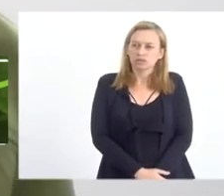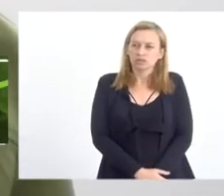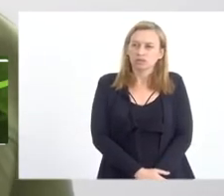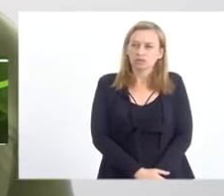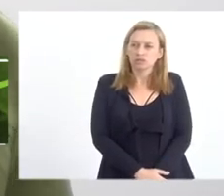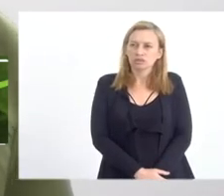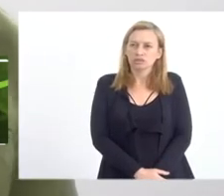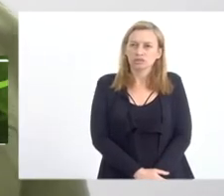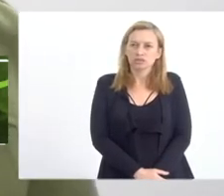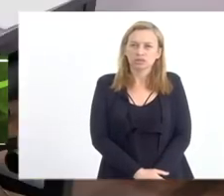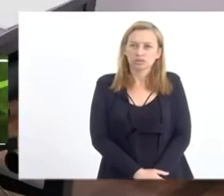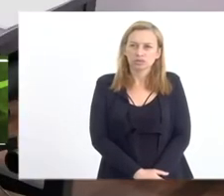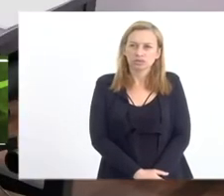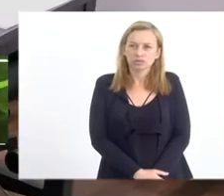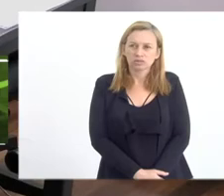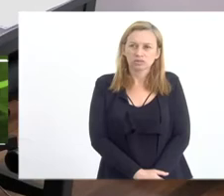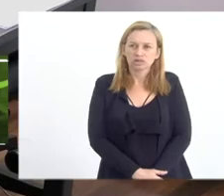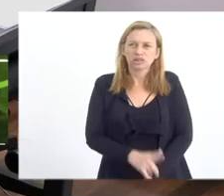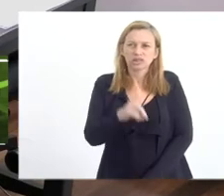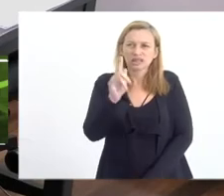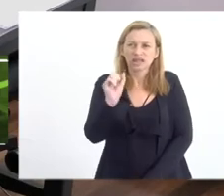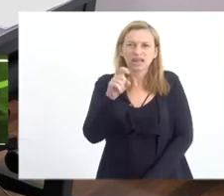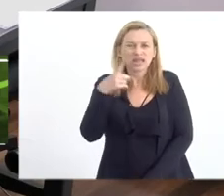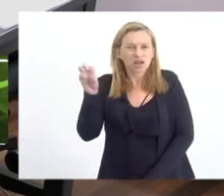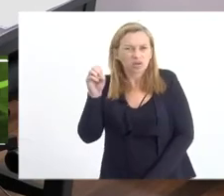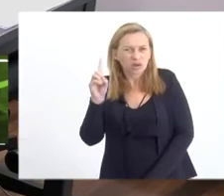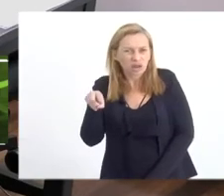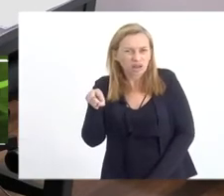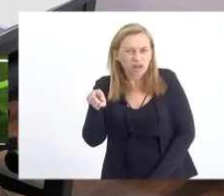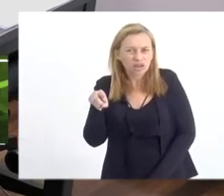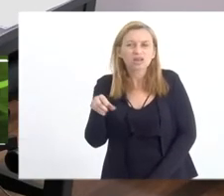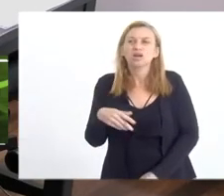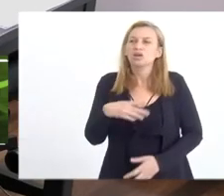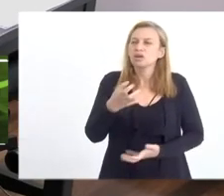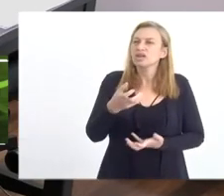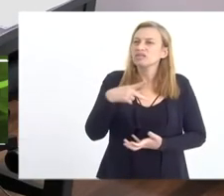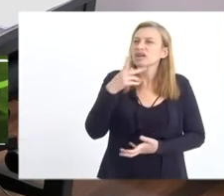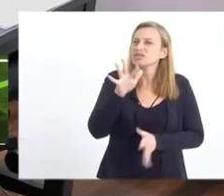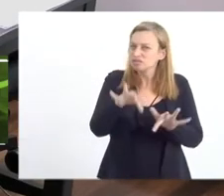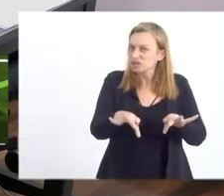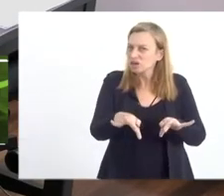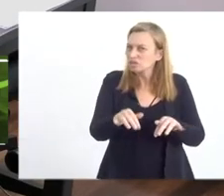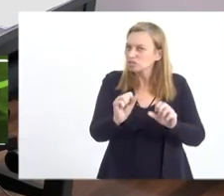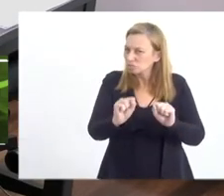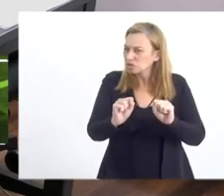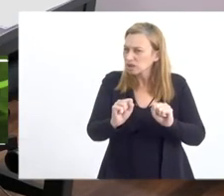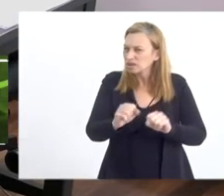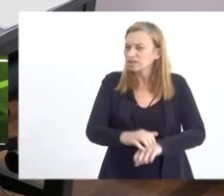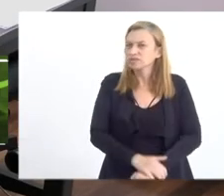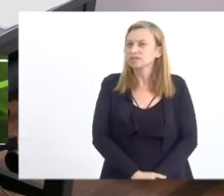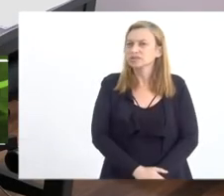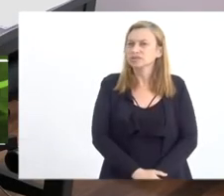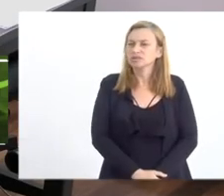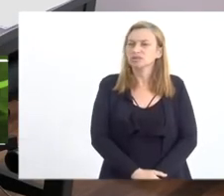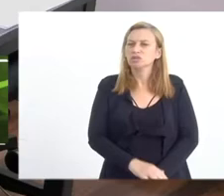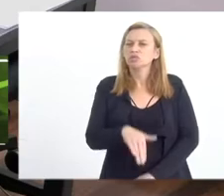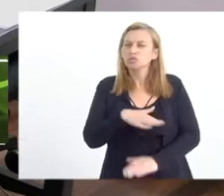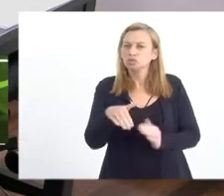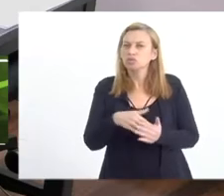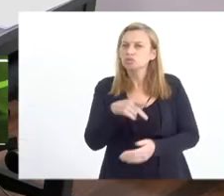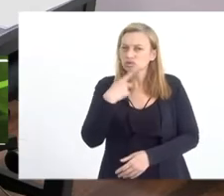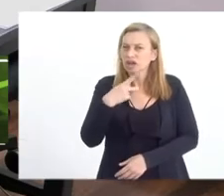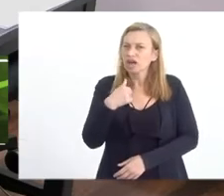Acho que vocês ainda vão ouvir o Galeão, não é isso? Sim. Eu queria falar no final, se fosse possível, no final, depois de ouvir todos os aeroportos,